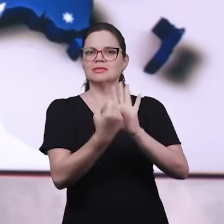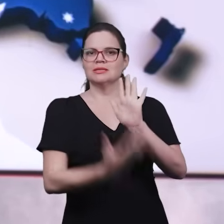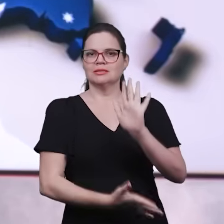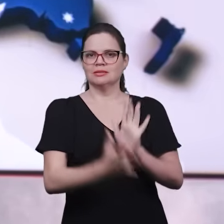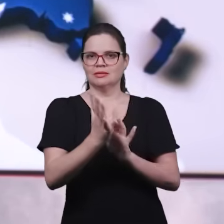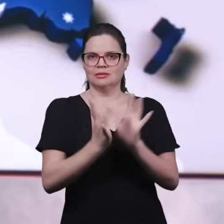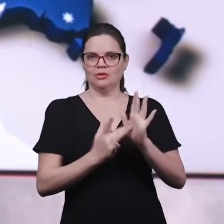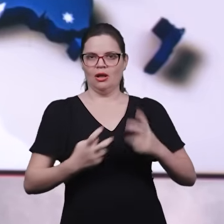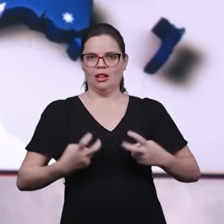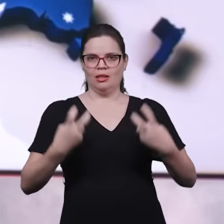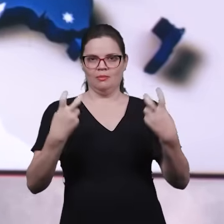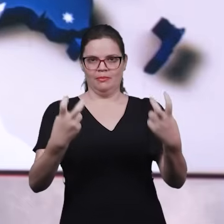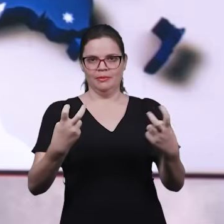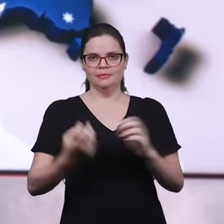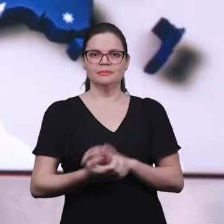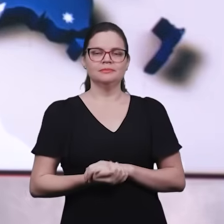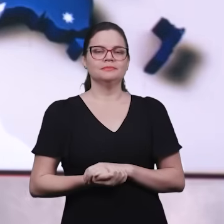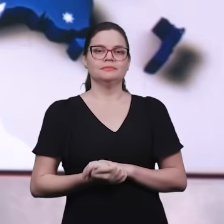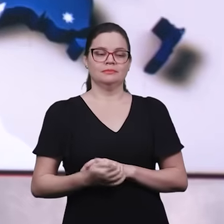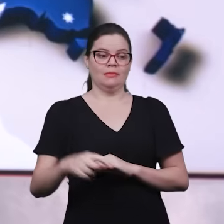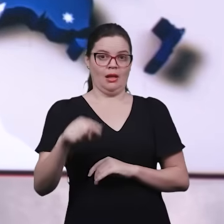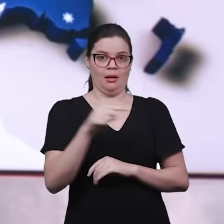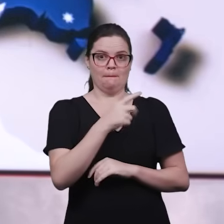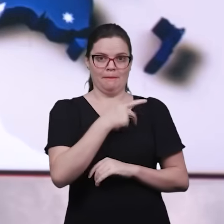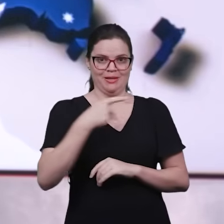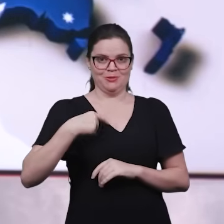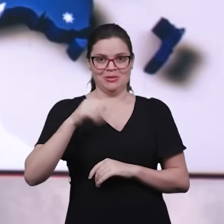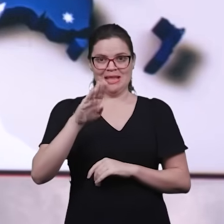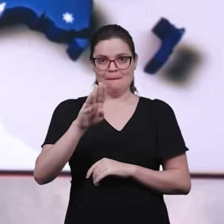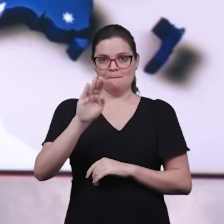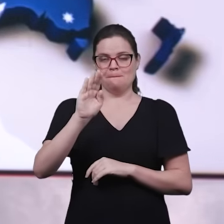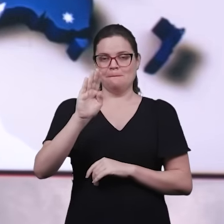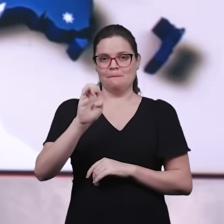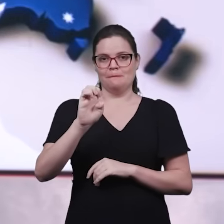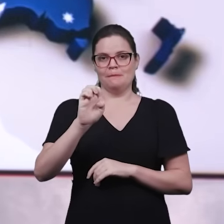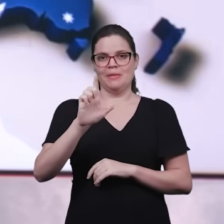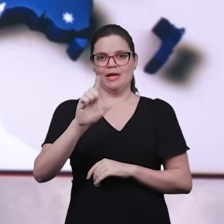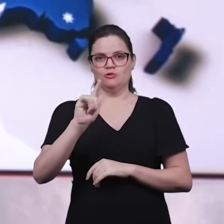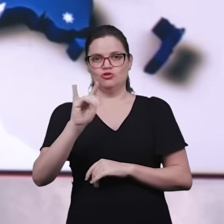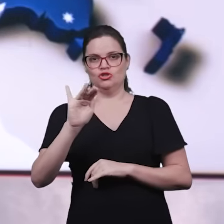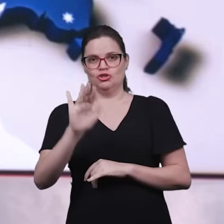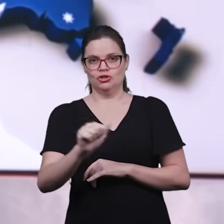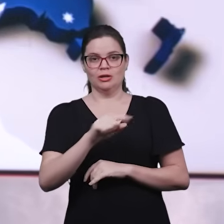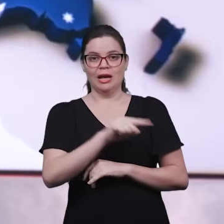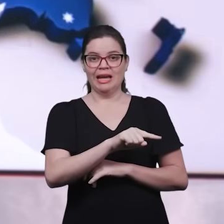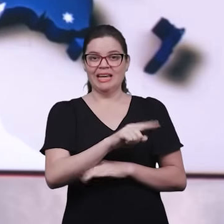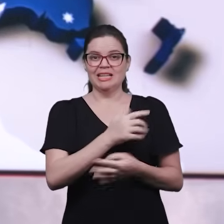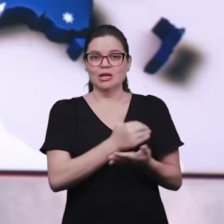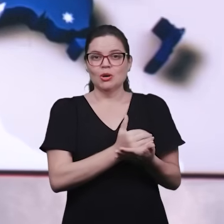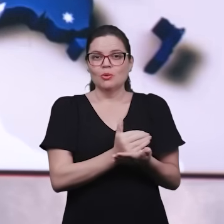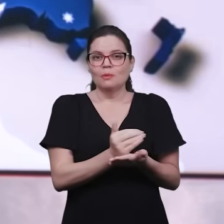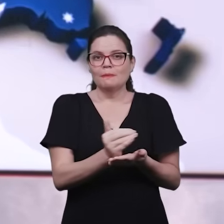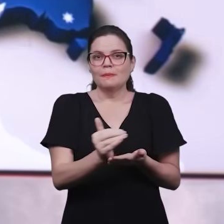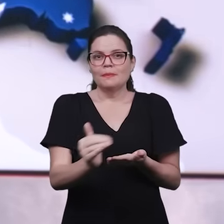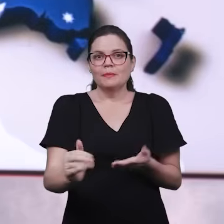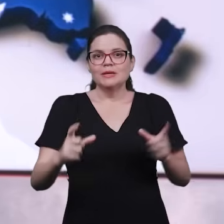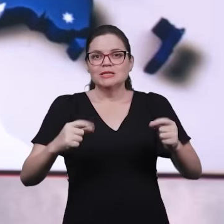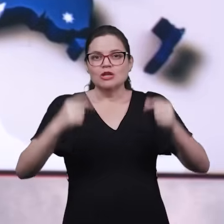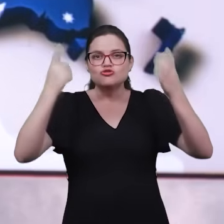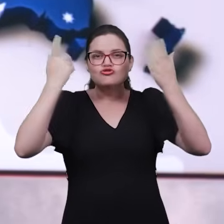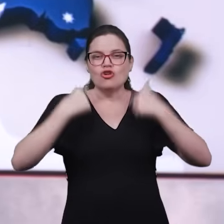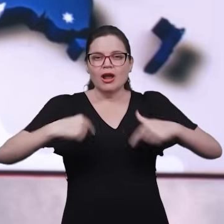Jesus, esse pastor teve uma crise, não vou usar a expressão crise,